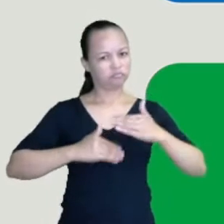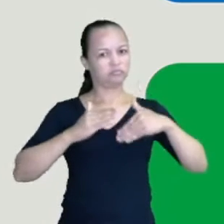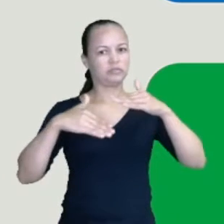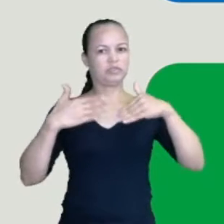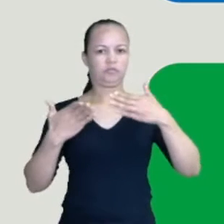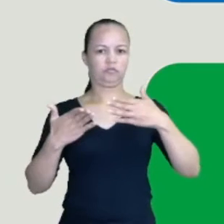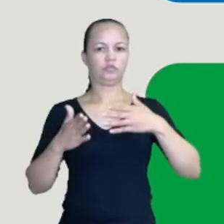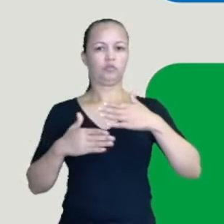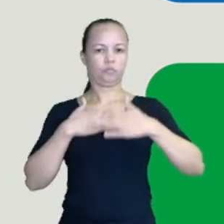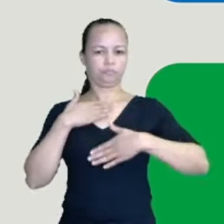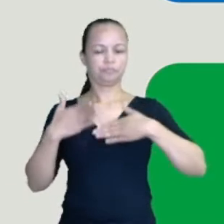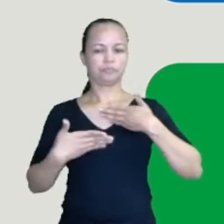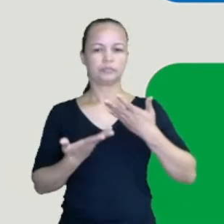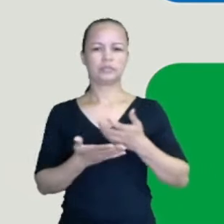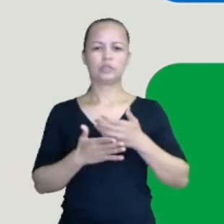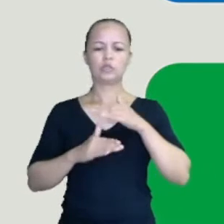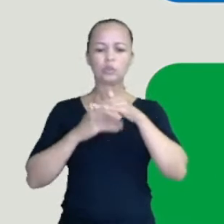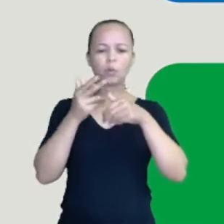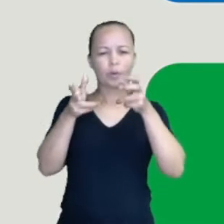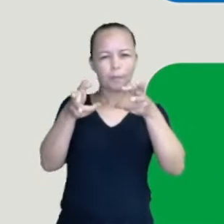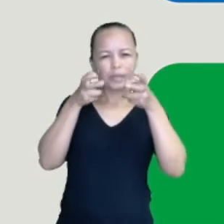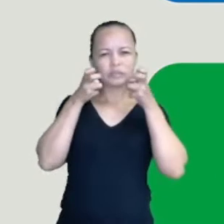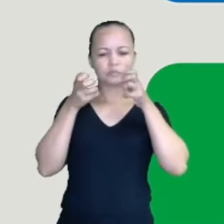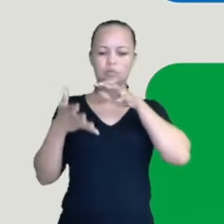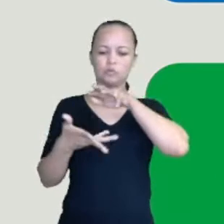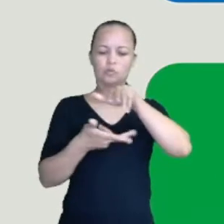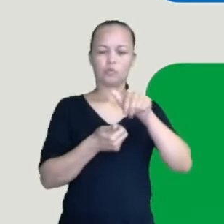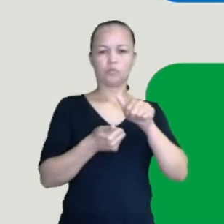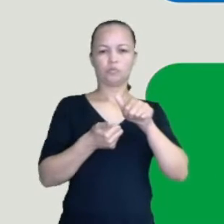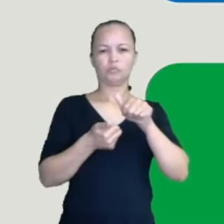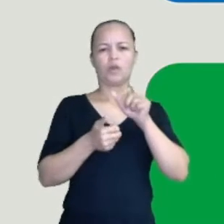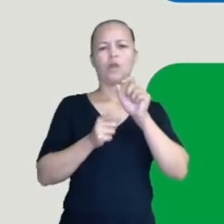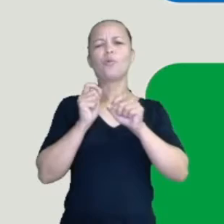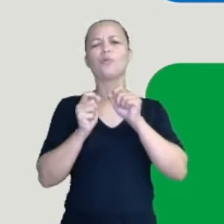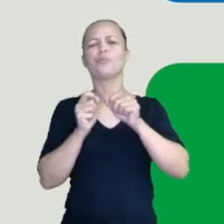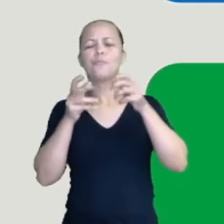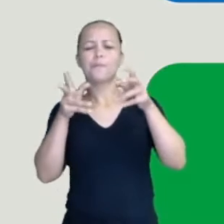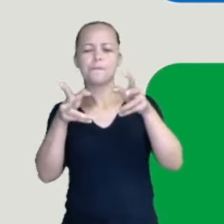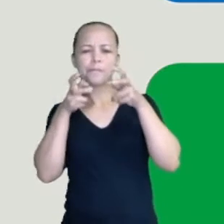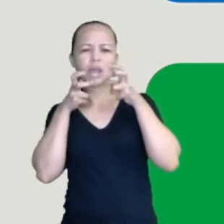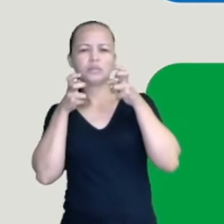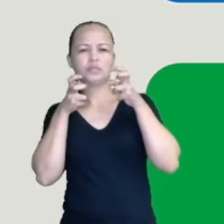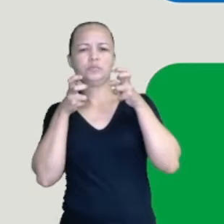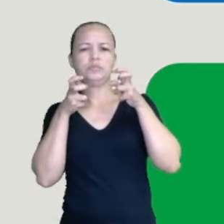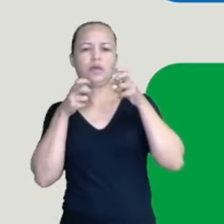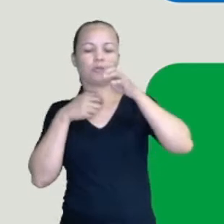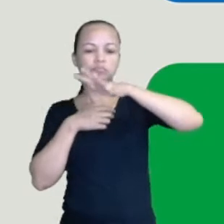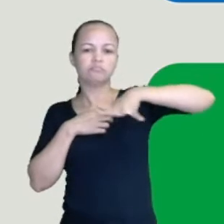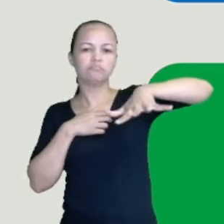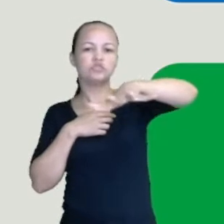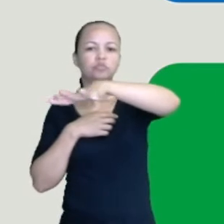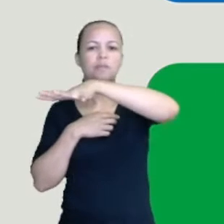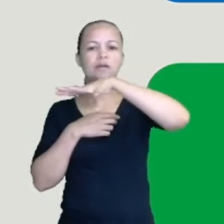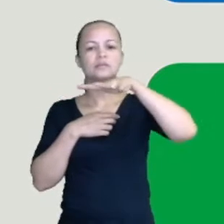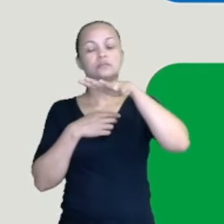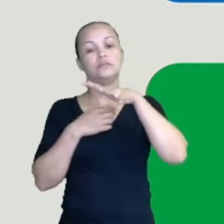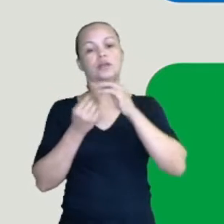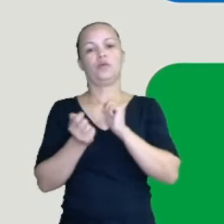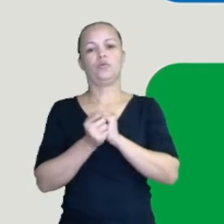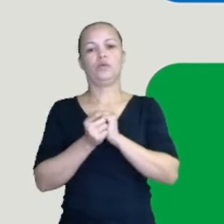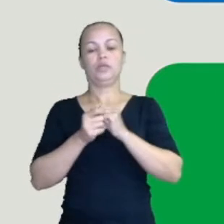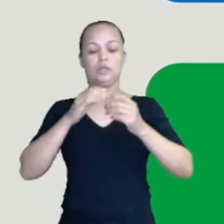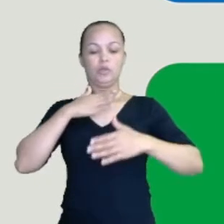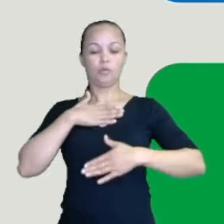nossa percepção de mundo é uma percepção espacial. E o corpo é